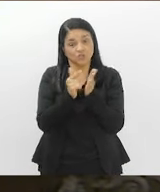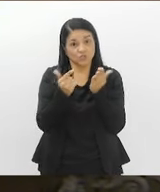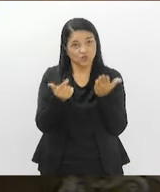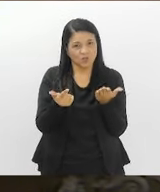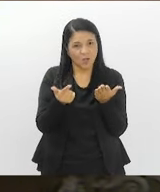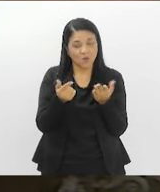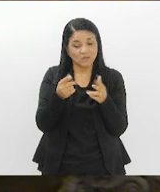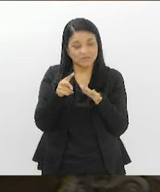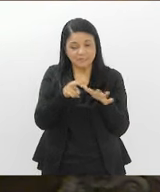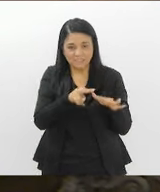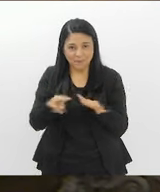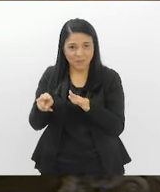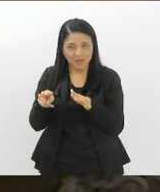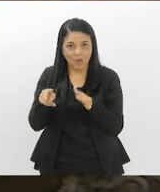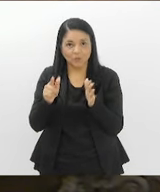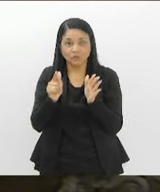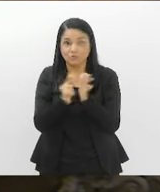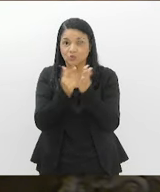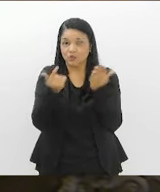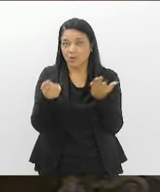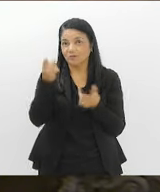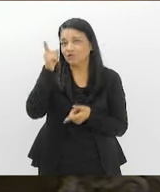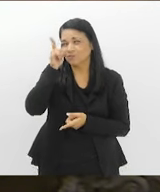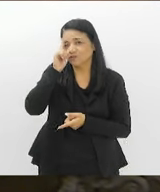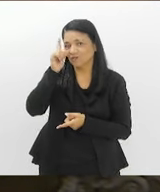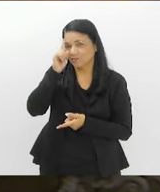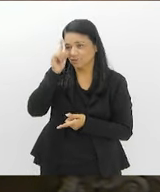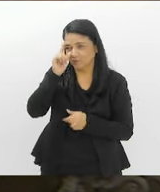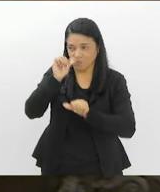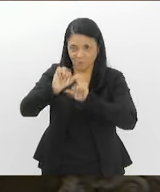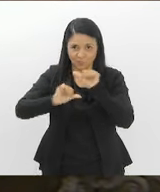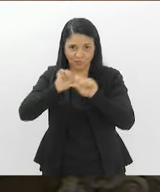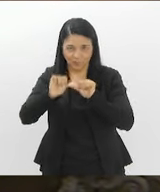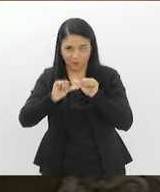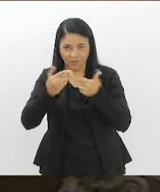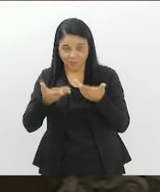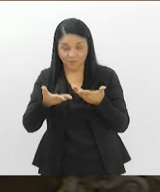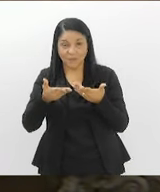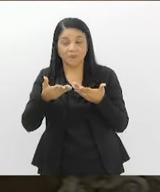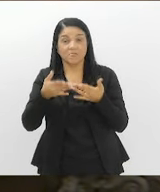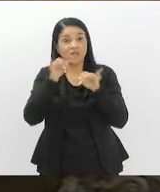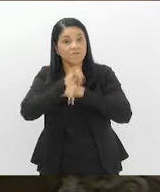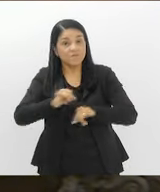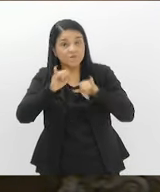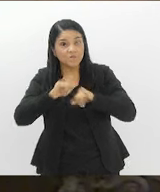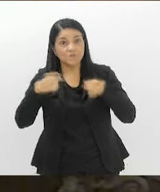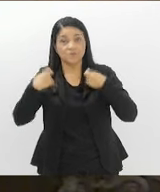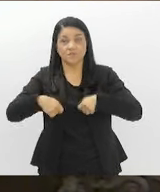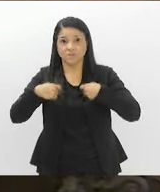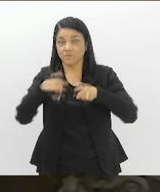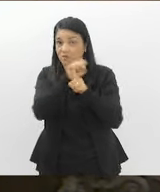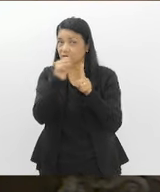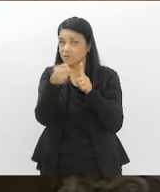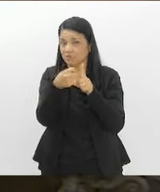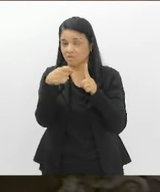semanal para um jornal diário. A necessidade da informação, da sociedade, por informações